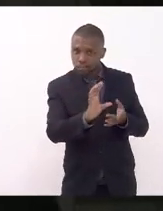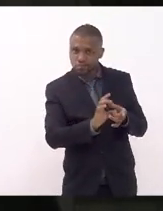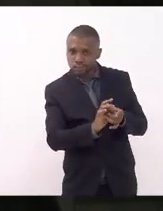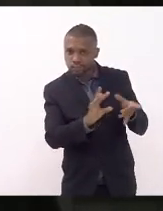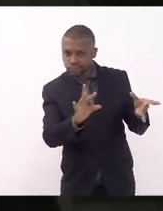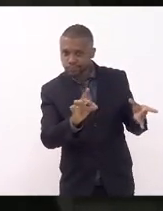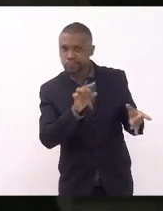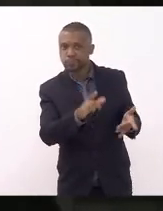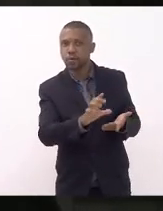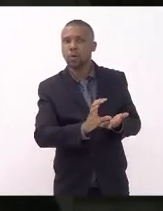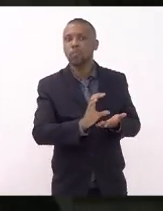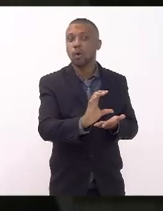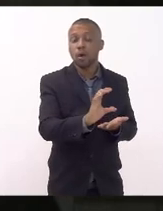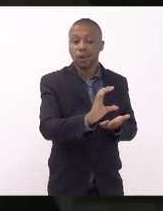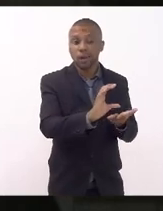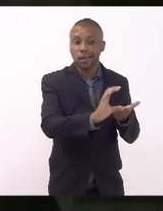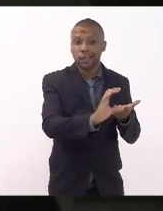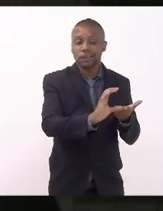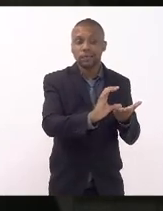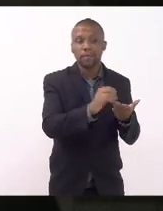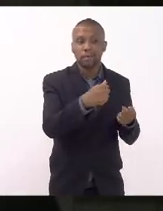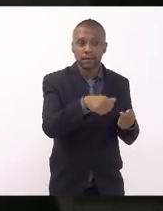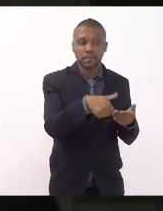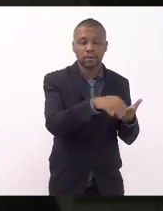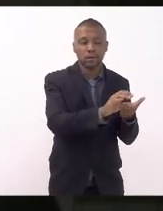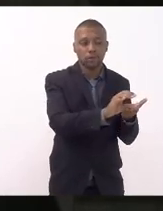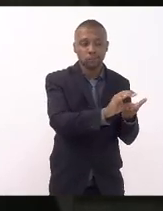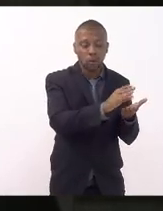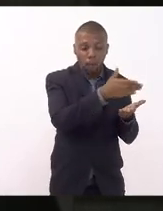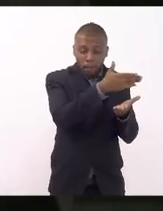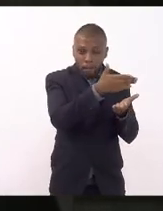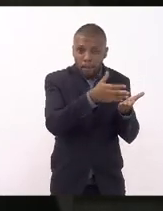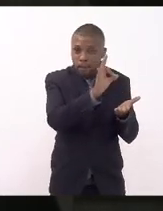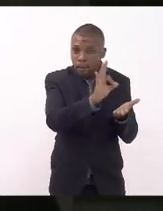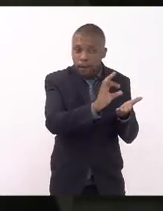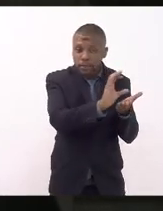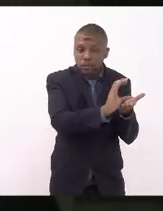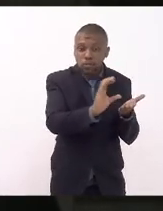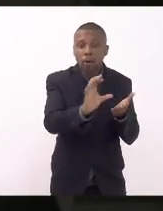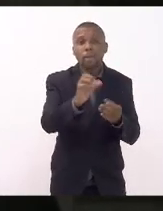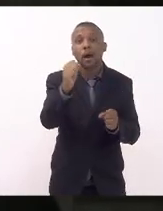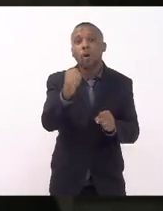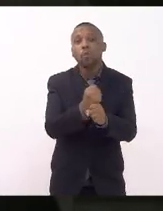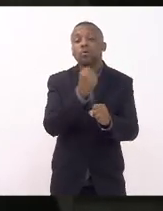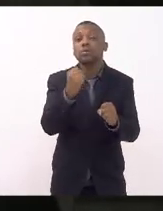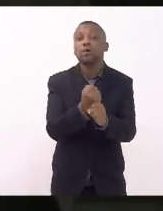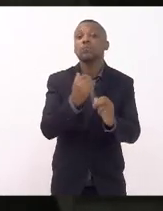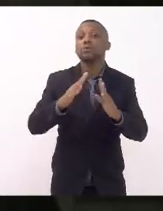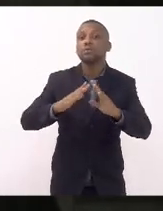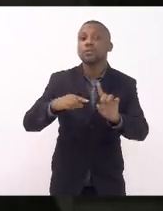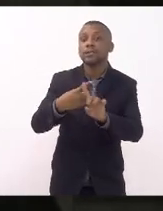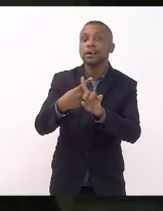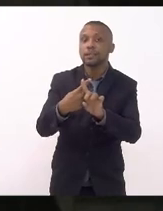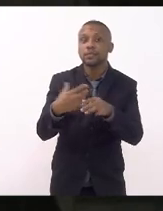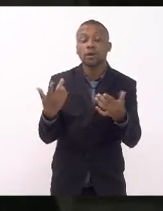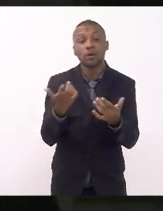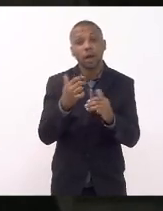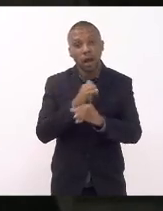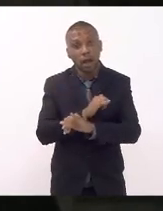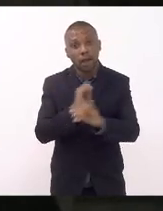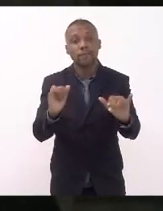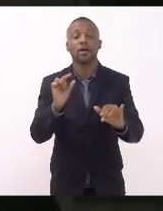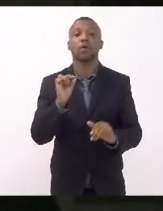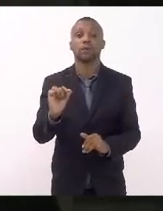Ministério da Educação, esses recursos têm que servir, em parte, para a construção de templos religiosos. Olha, eu quero aqui dizer o